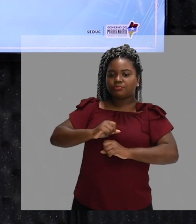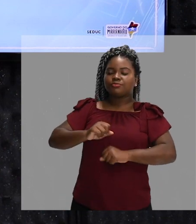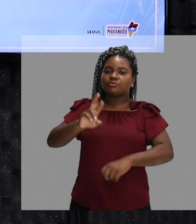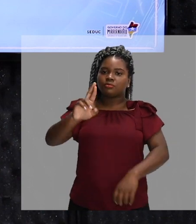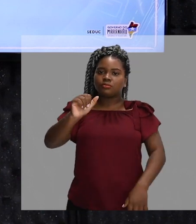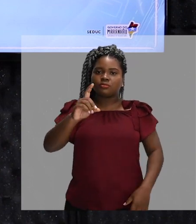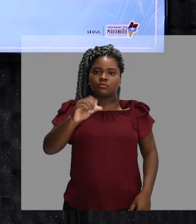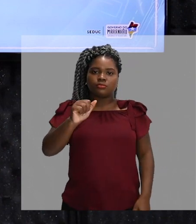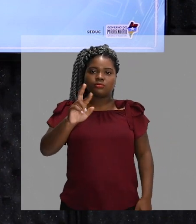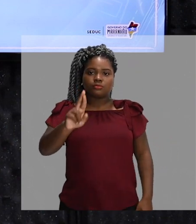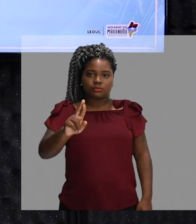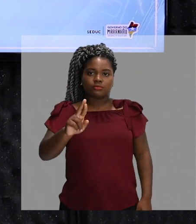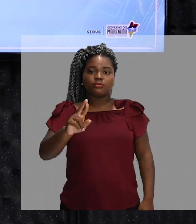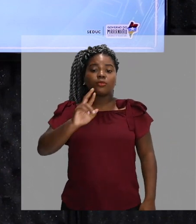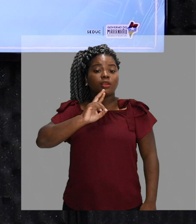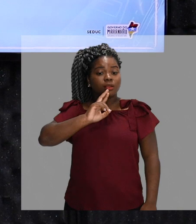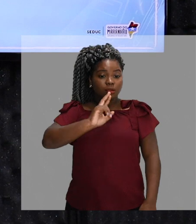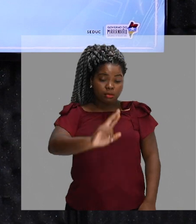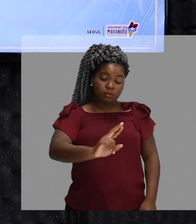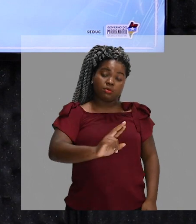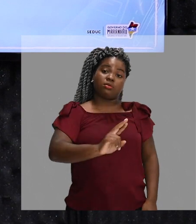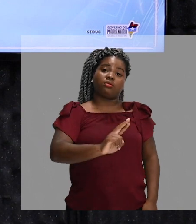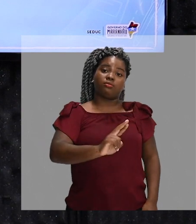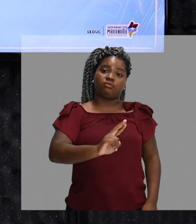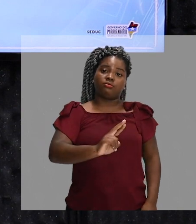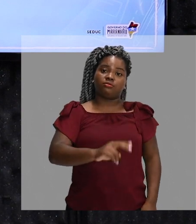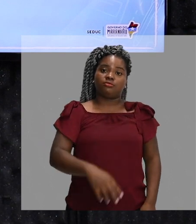radar e ele vai dar uma resposta.